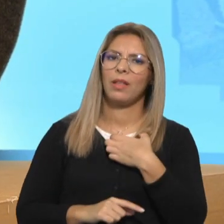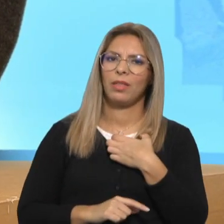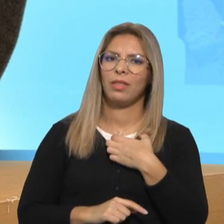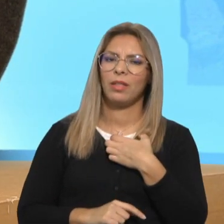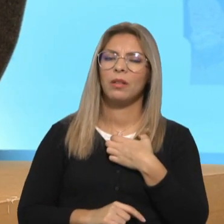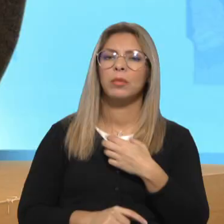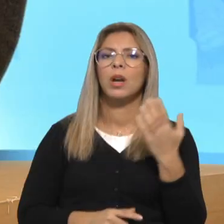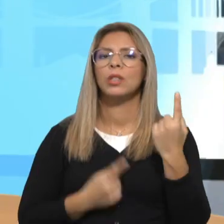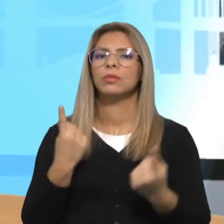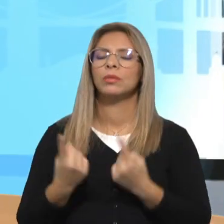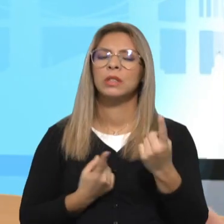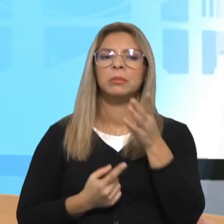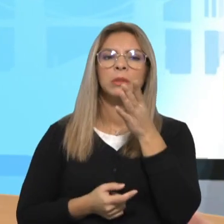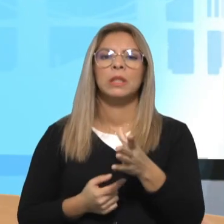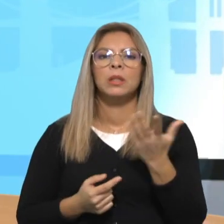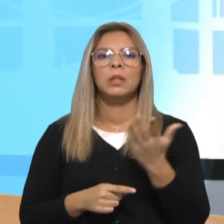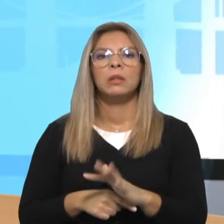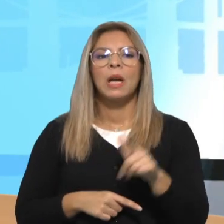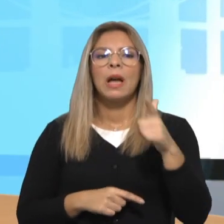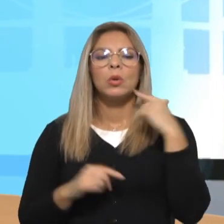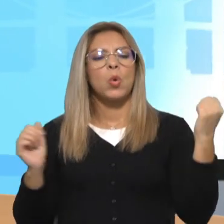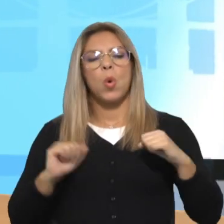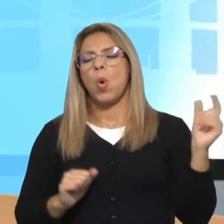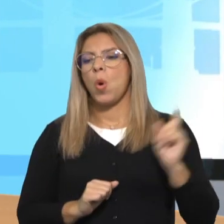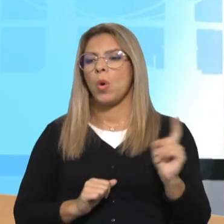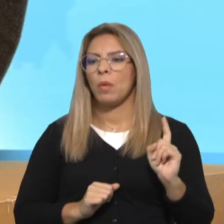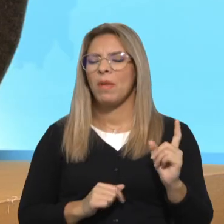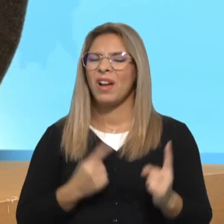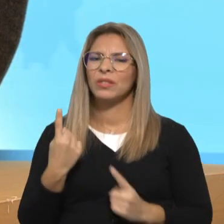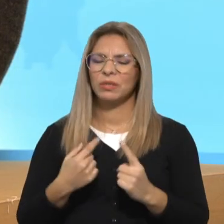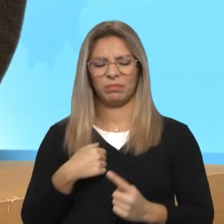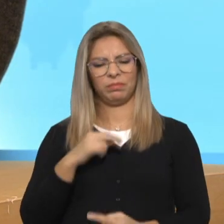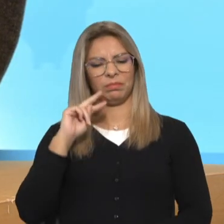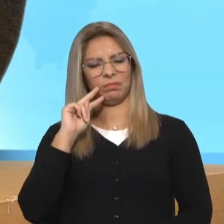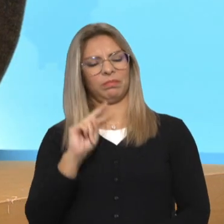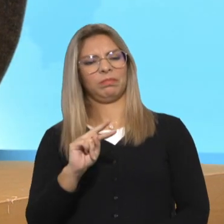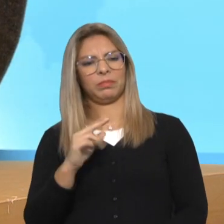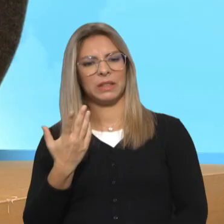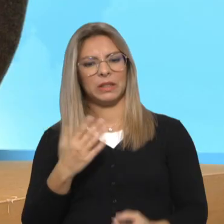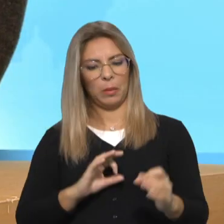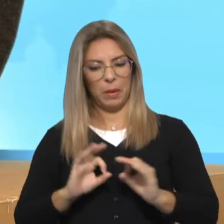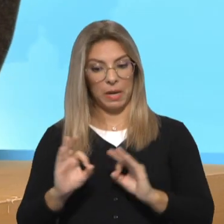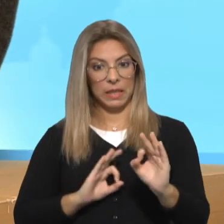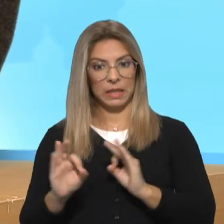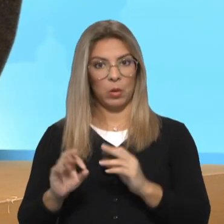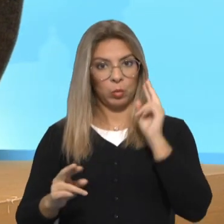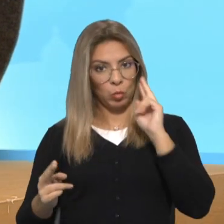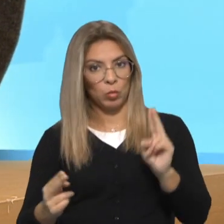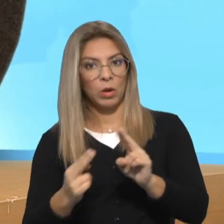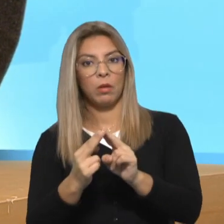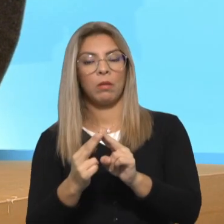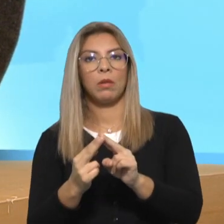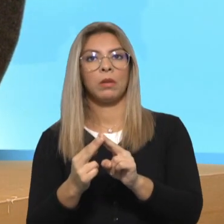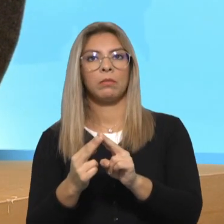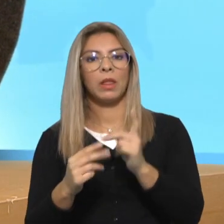que nós dizemos aqui não concordamos, nós às vezes, nesta preparação do encontro, nós perdemos, entre aspas,